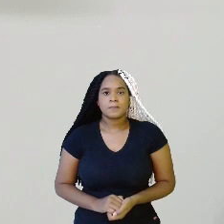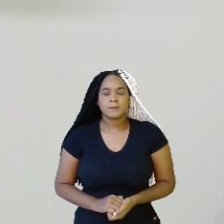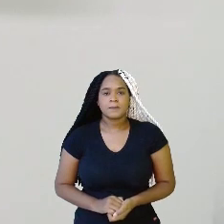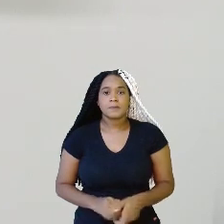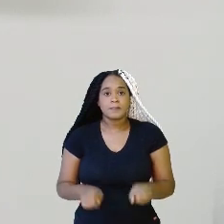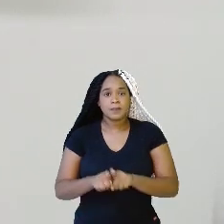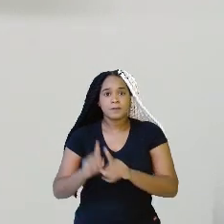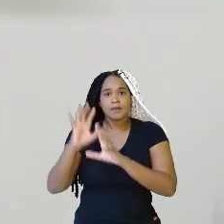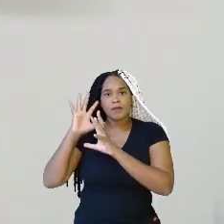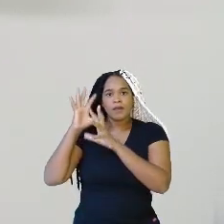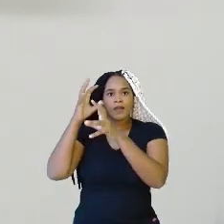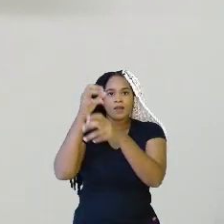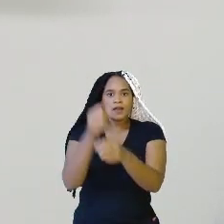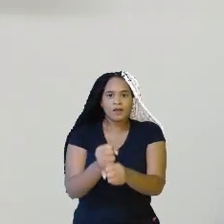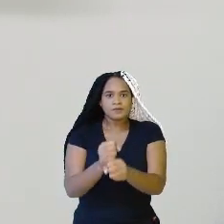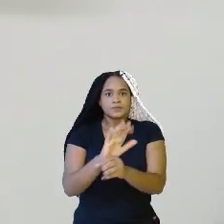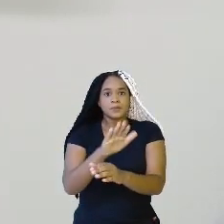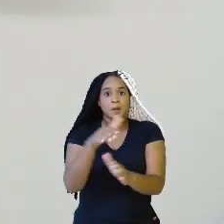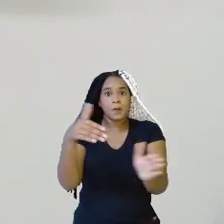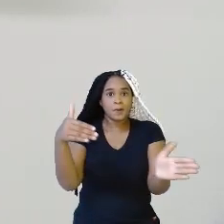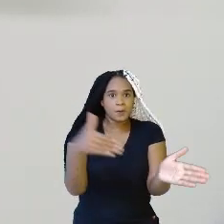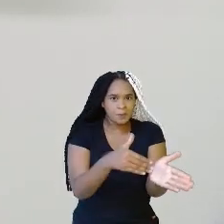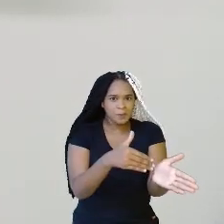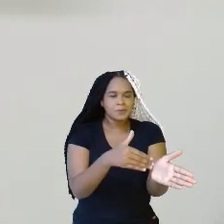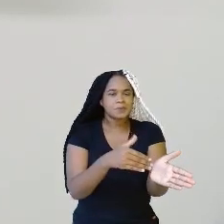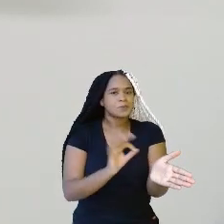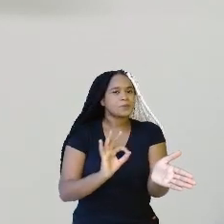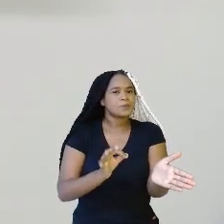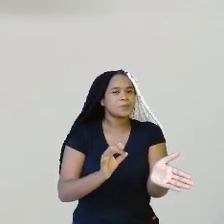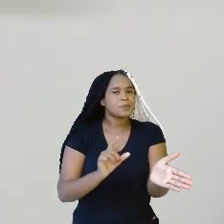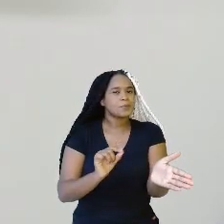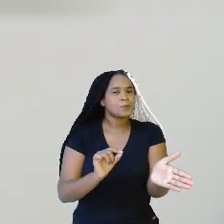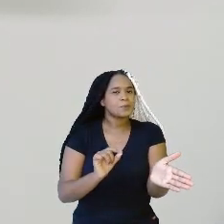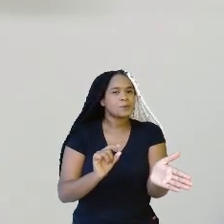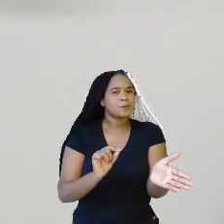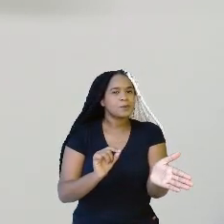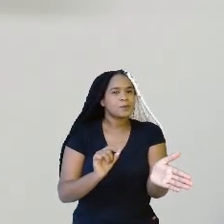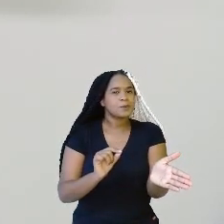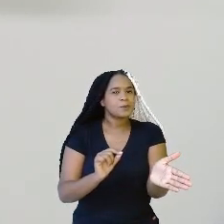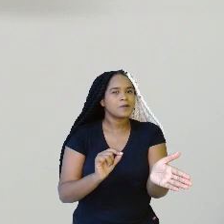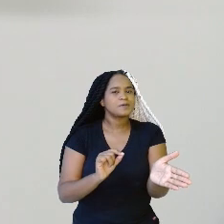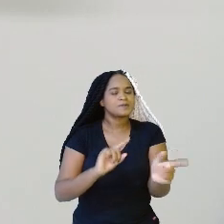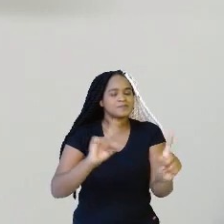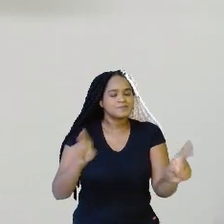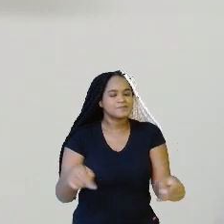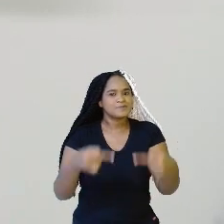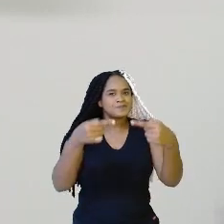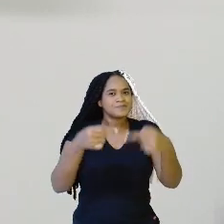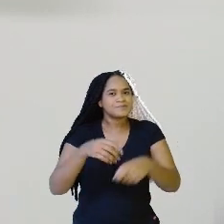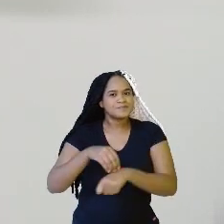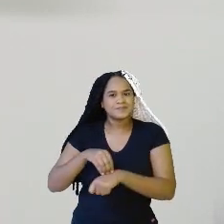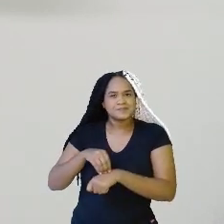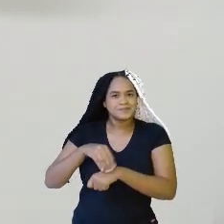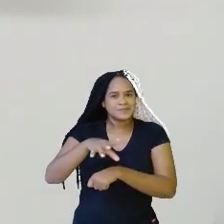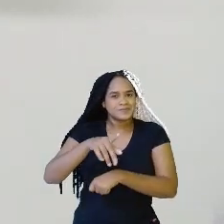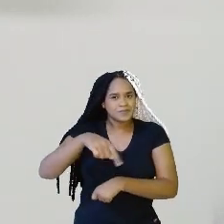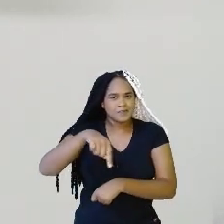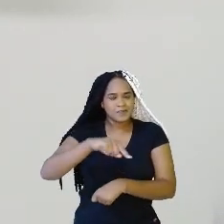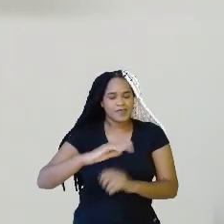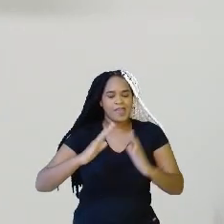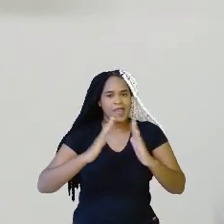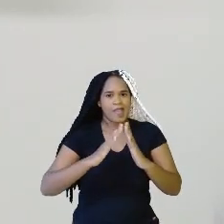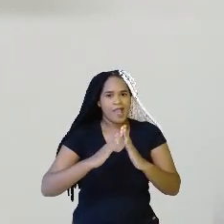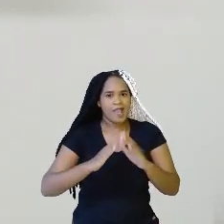realizar a revisão e, por último, claro, eu vou deixar aquele desafio para você fazer em